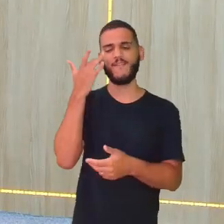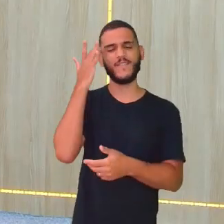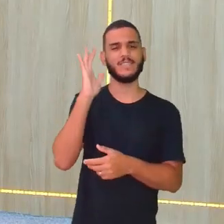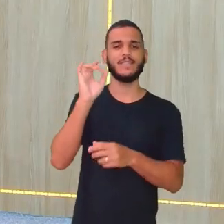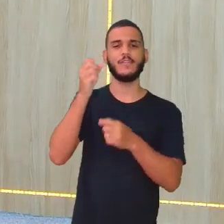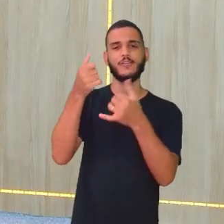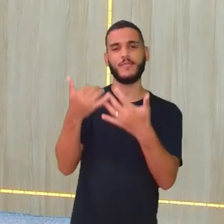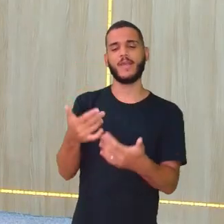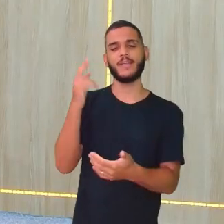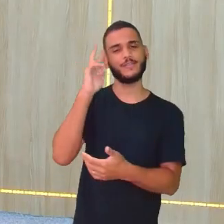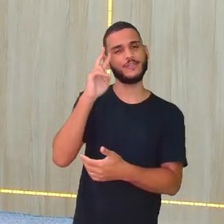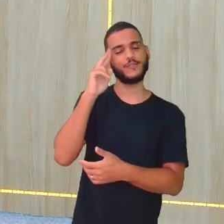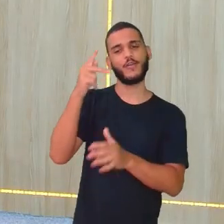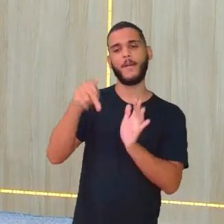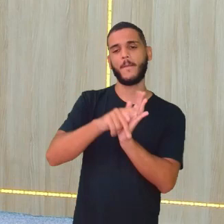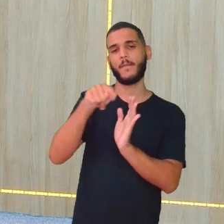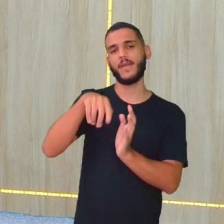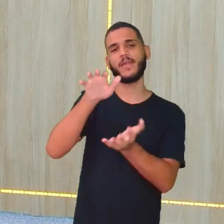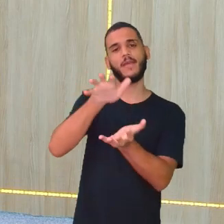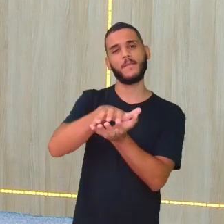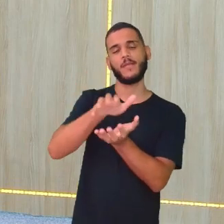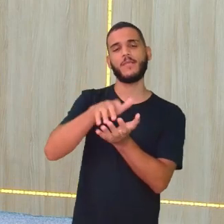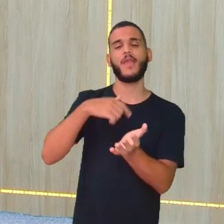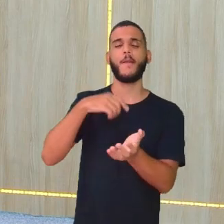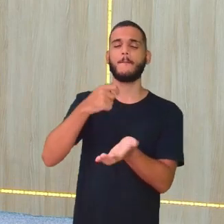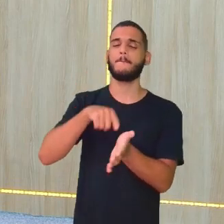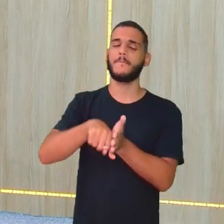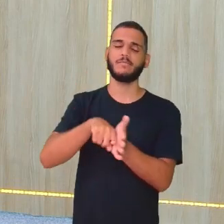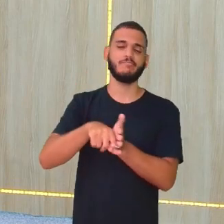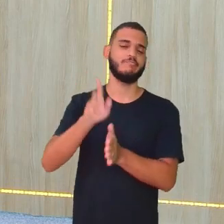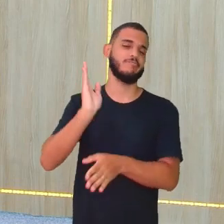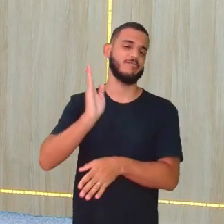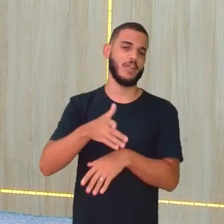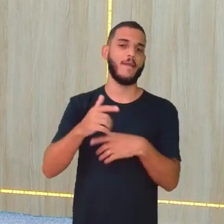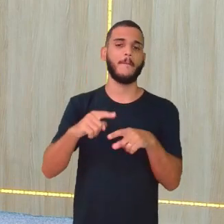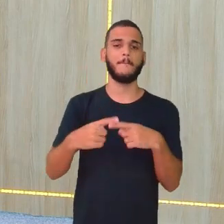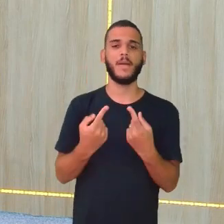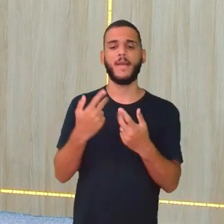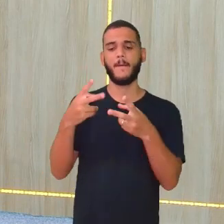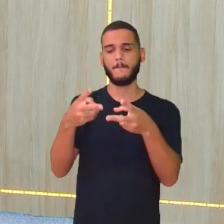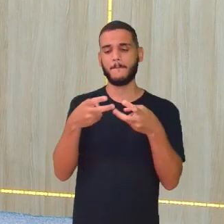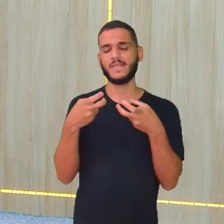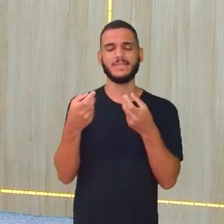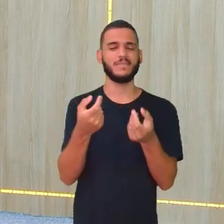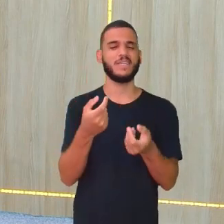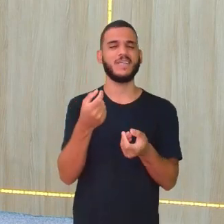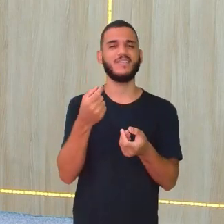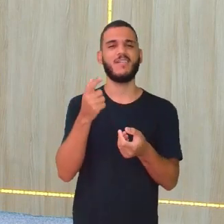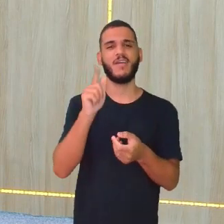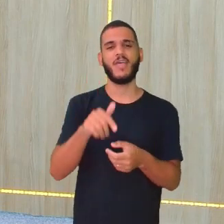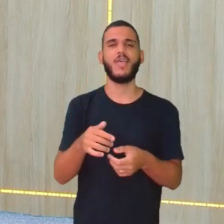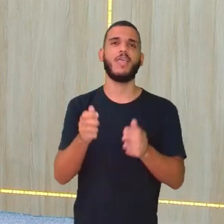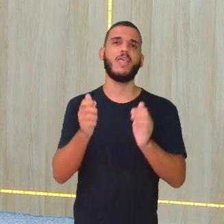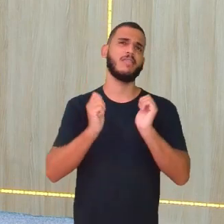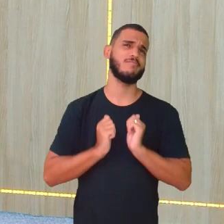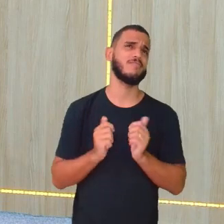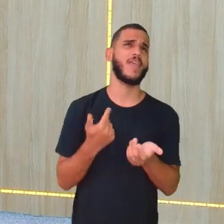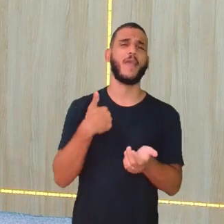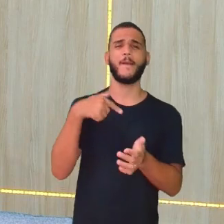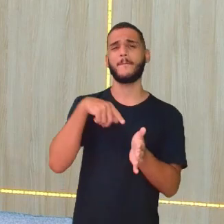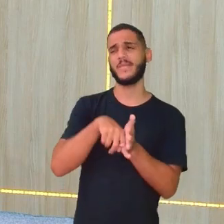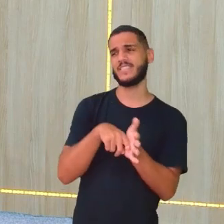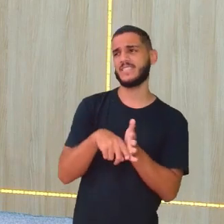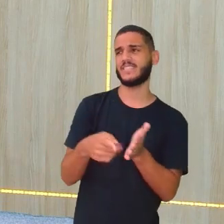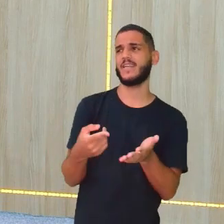Pernambuco, porque eu já pesquiso bastante a poesia de Pernambuco, e aí eu fui vendo que estava caindo muito no comodismo, eu pesquiso muito